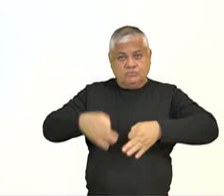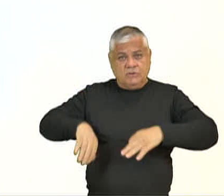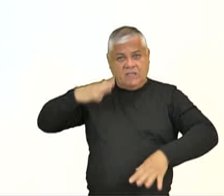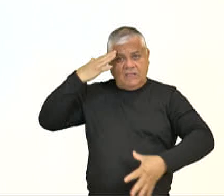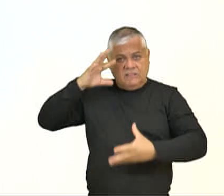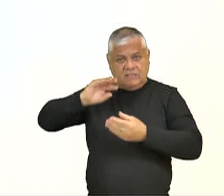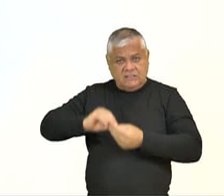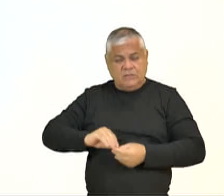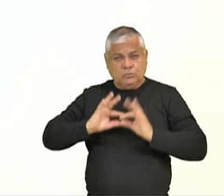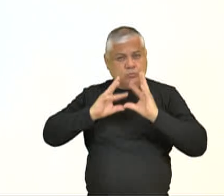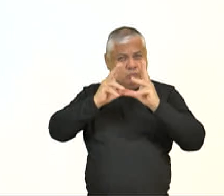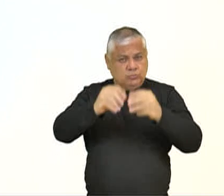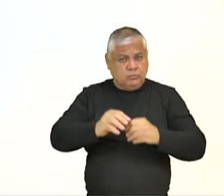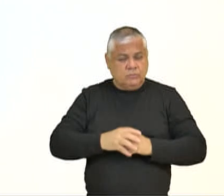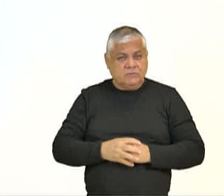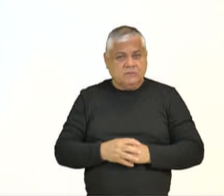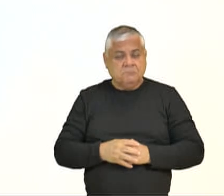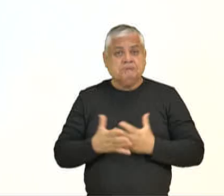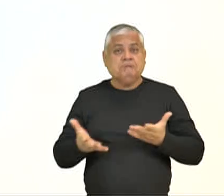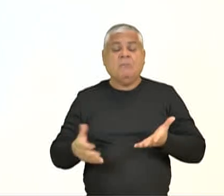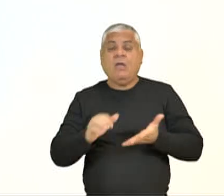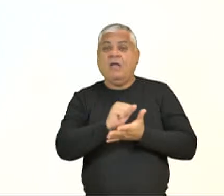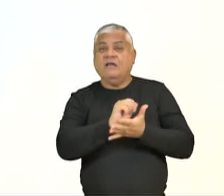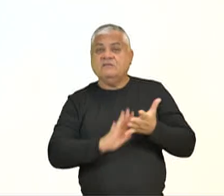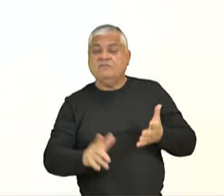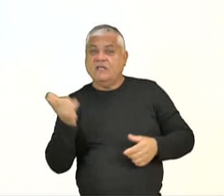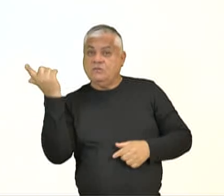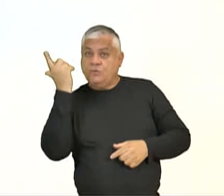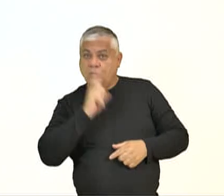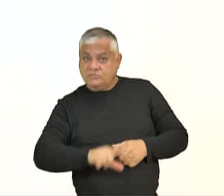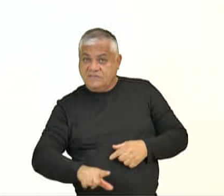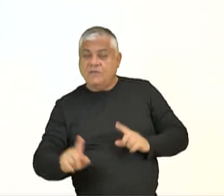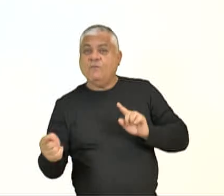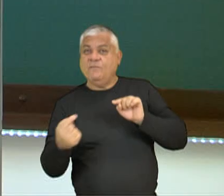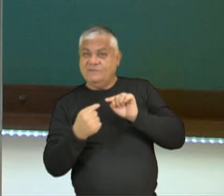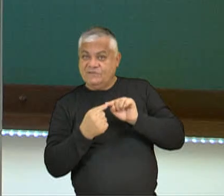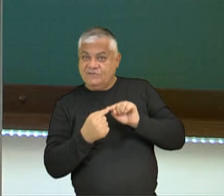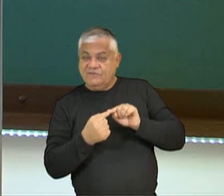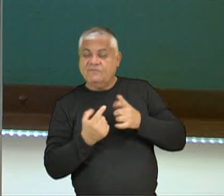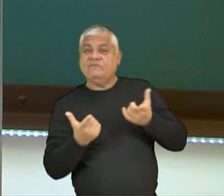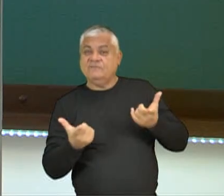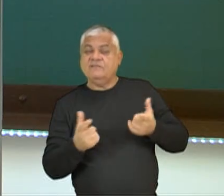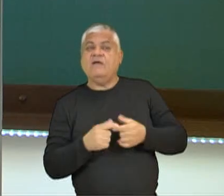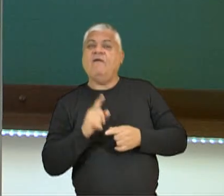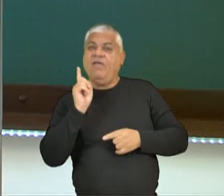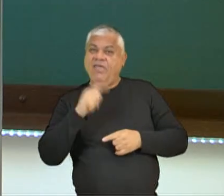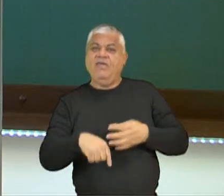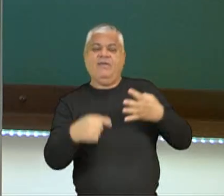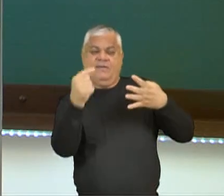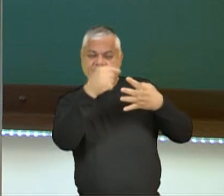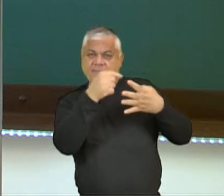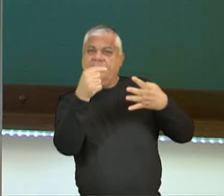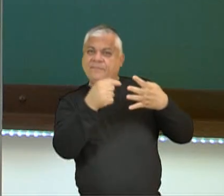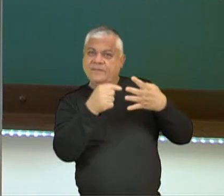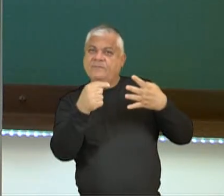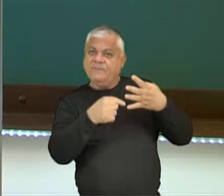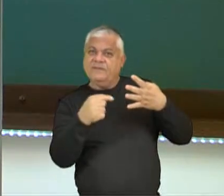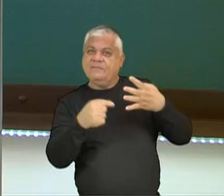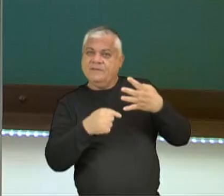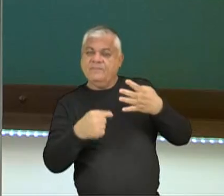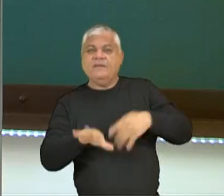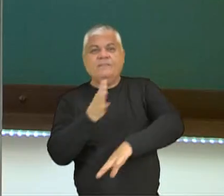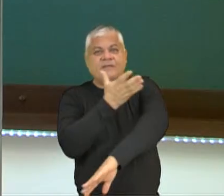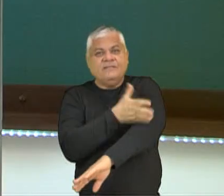os argumentos? E a atividade atingiu plenamente seus objetivos? Então essas são algumas dicas, né, para que nós